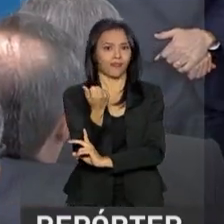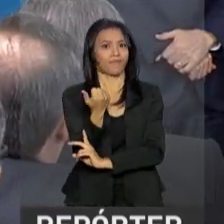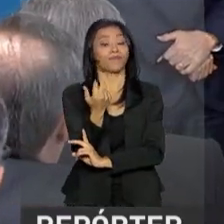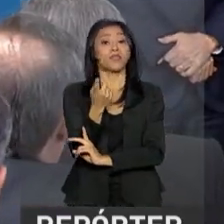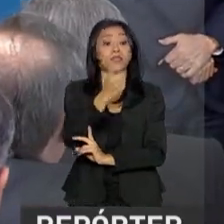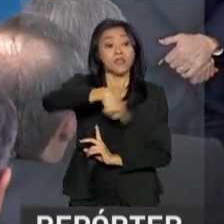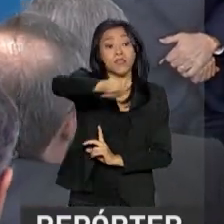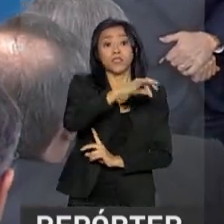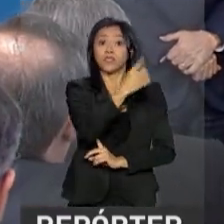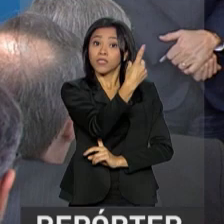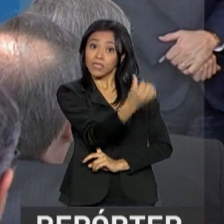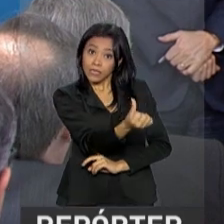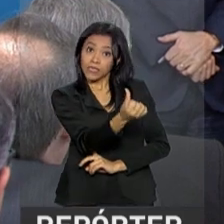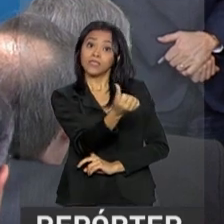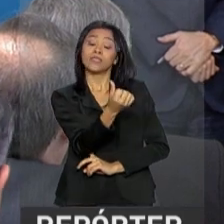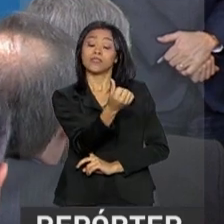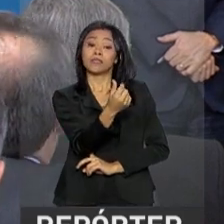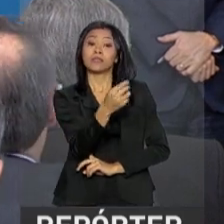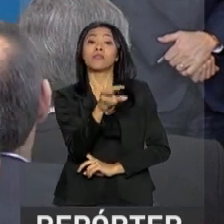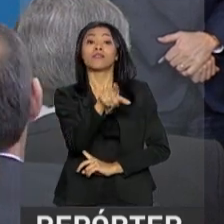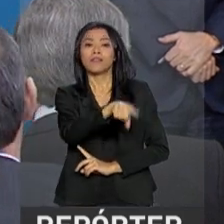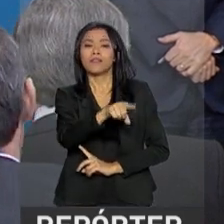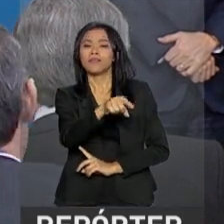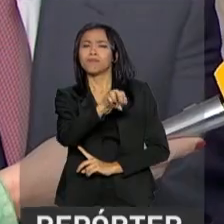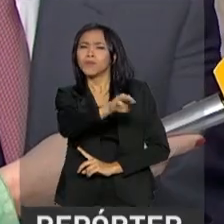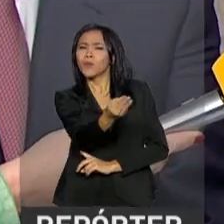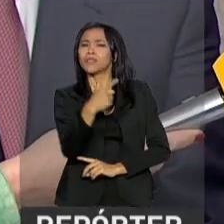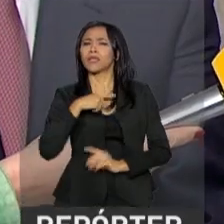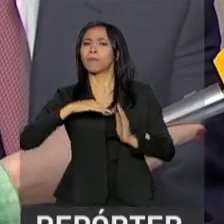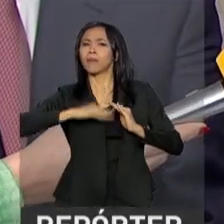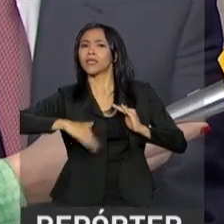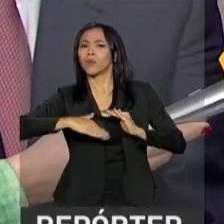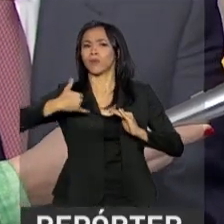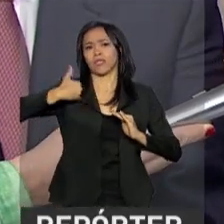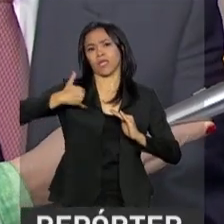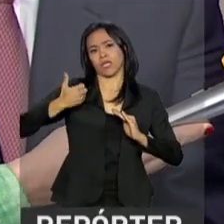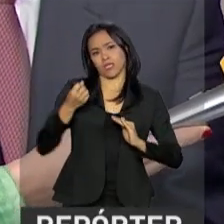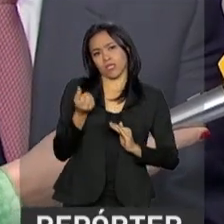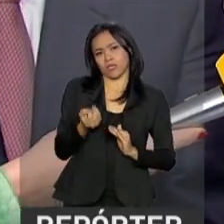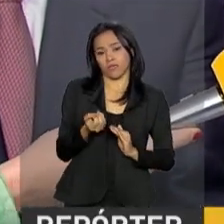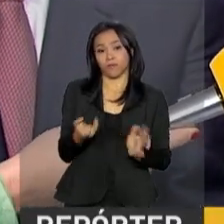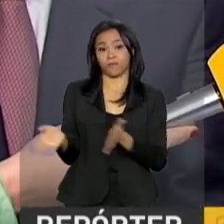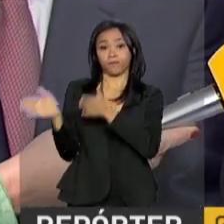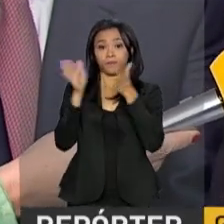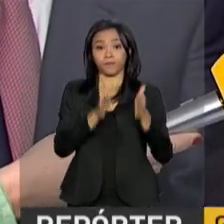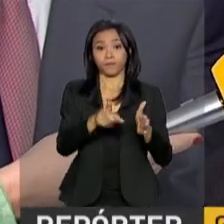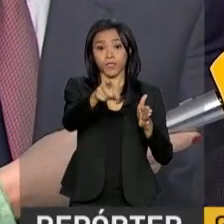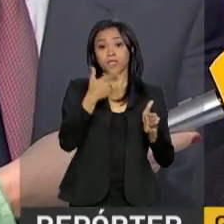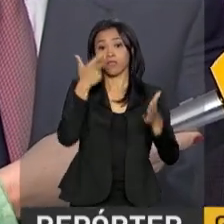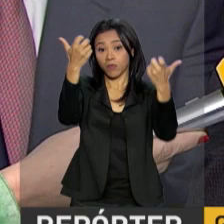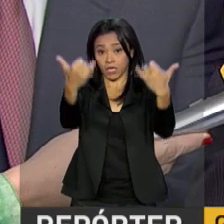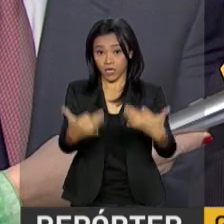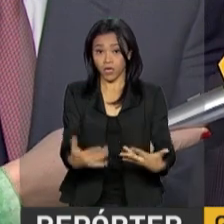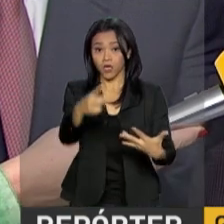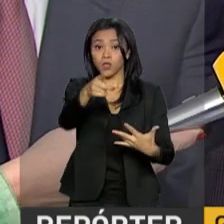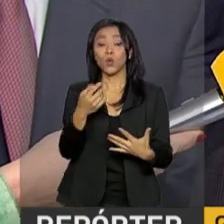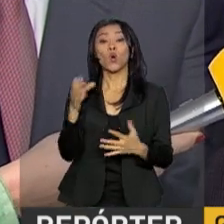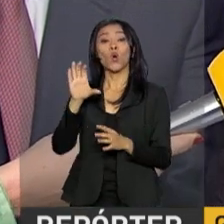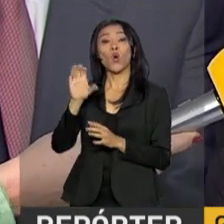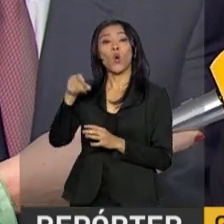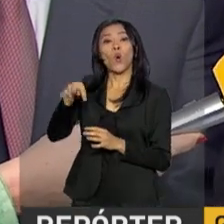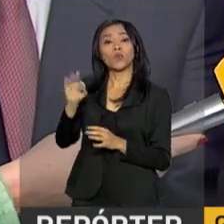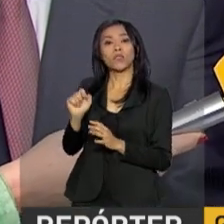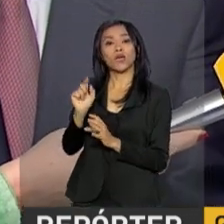beneficiários têm - disse 60 anos de idade nós estamos falando de contas que estão sem movimentação há 30 anos